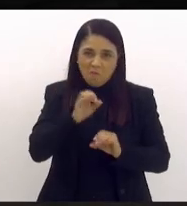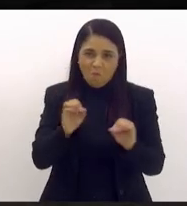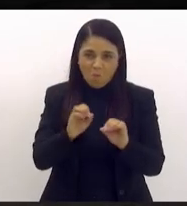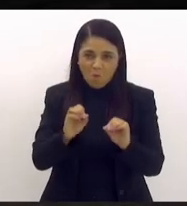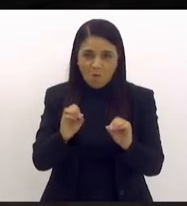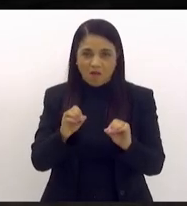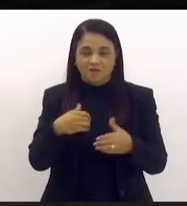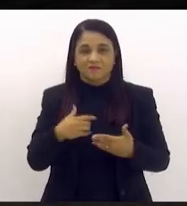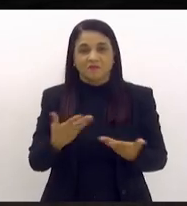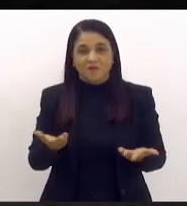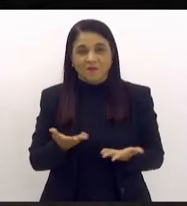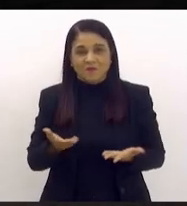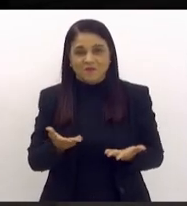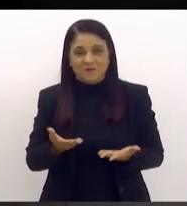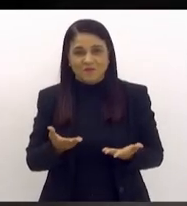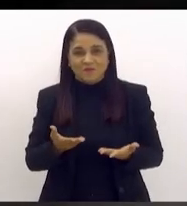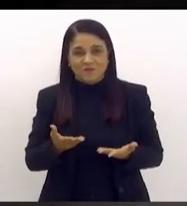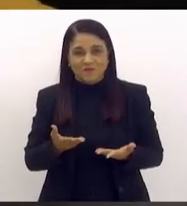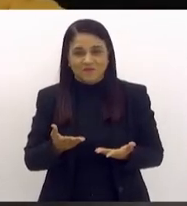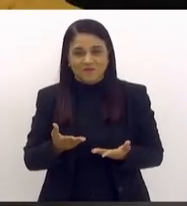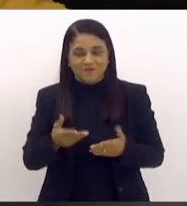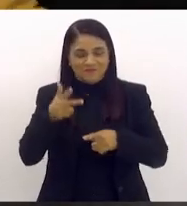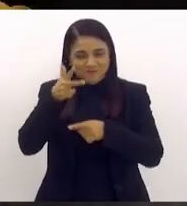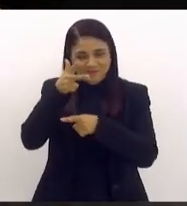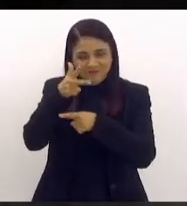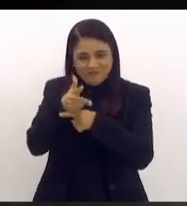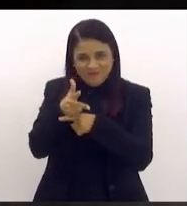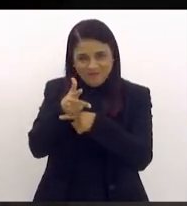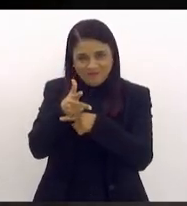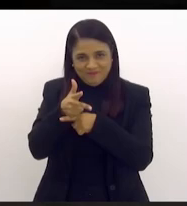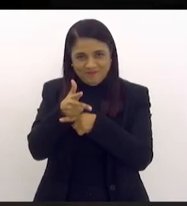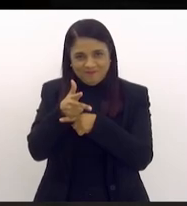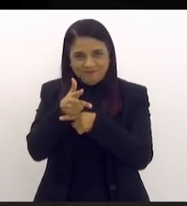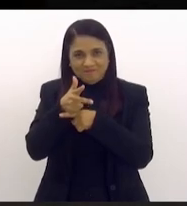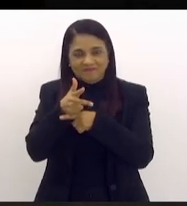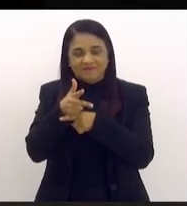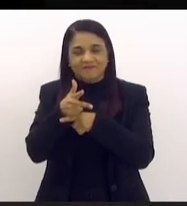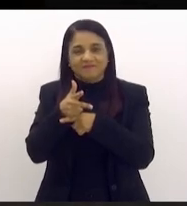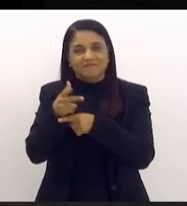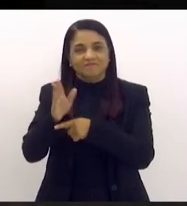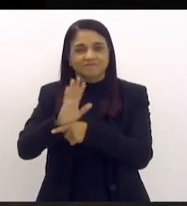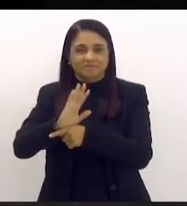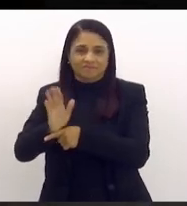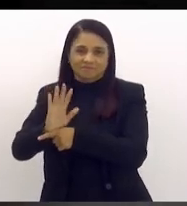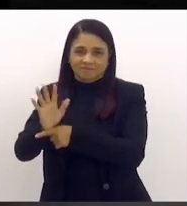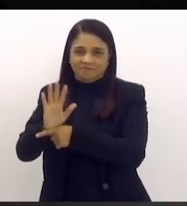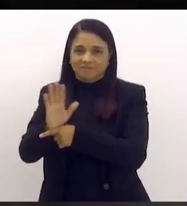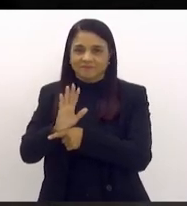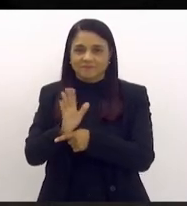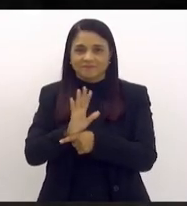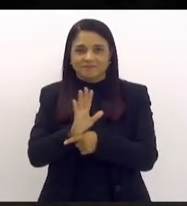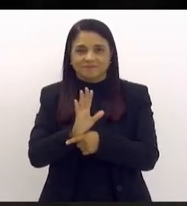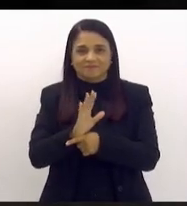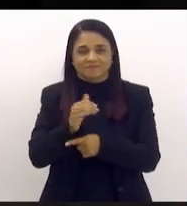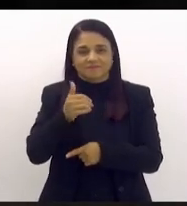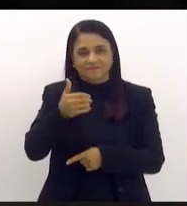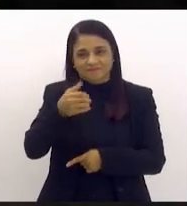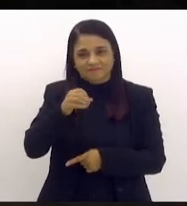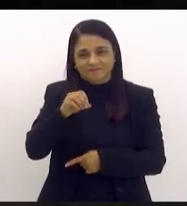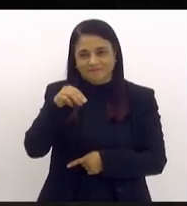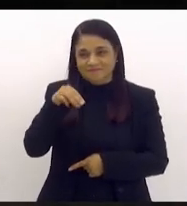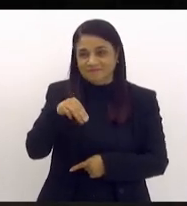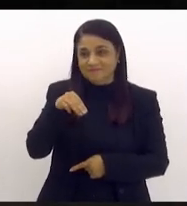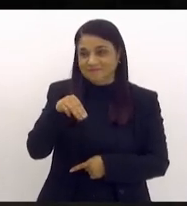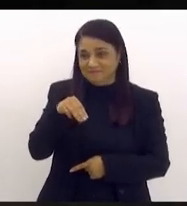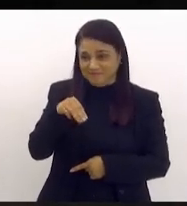fazer uma exibição técnica uma exibição bem rápida de 10 minutos pra